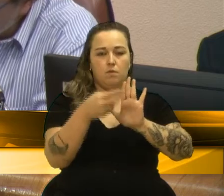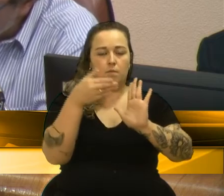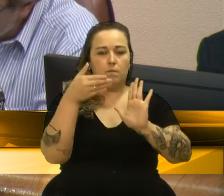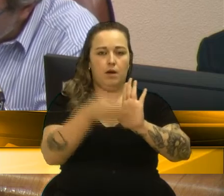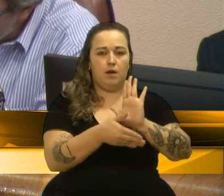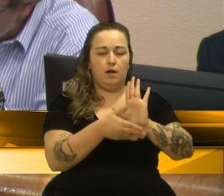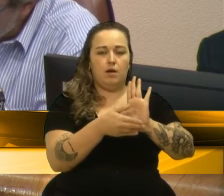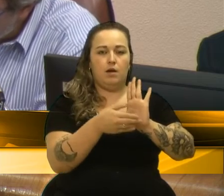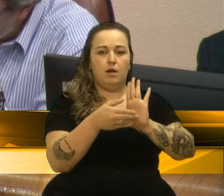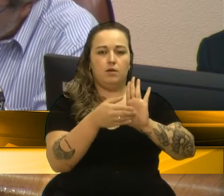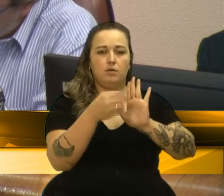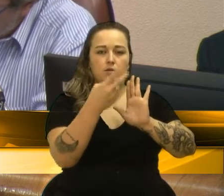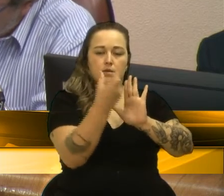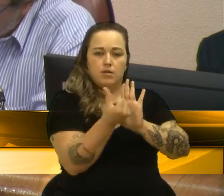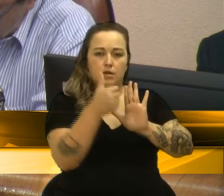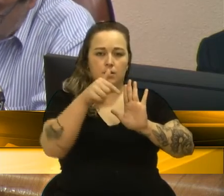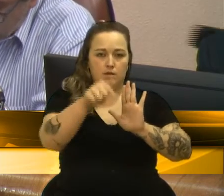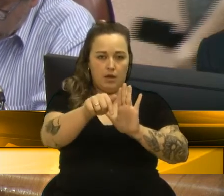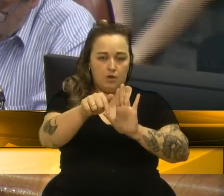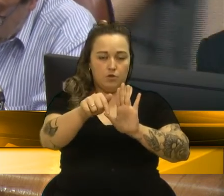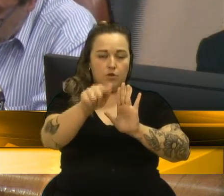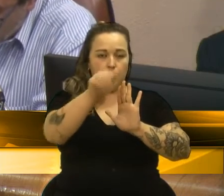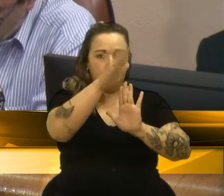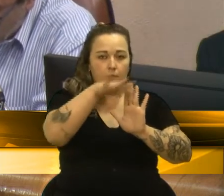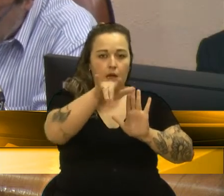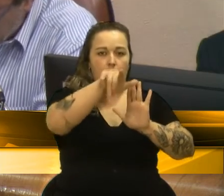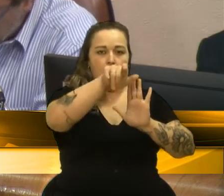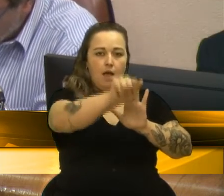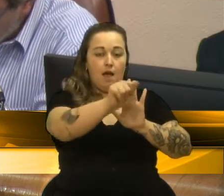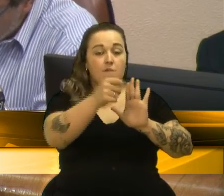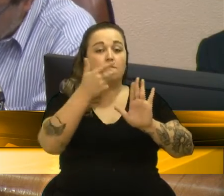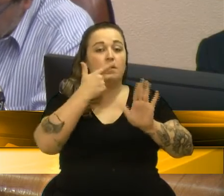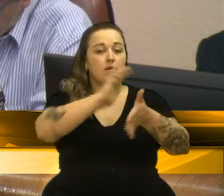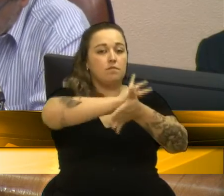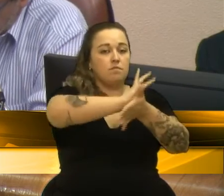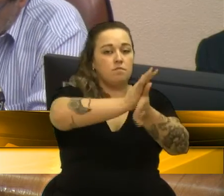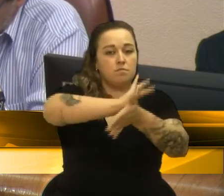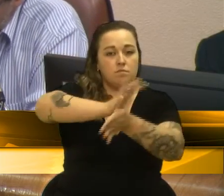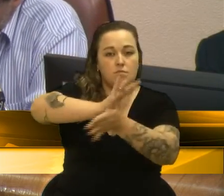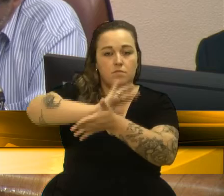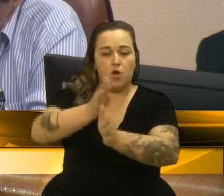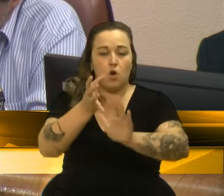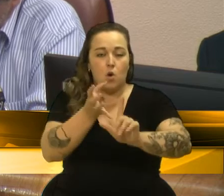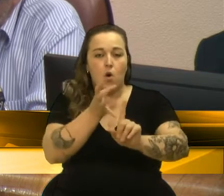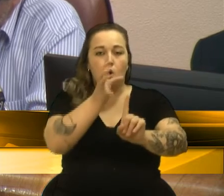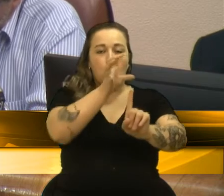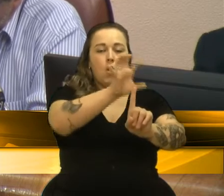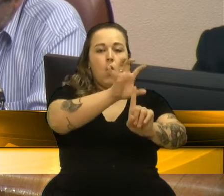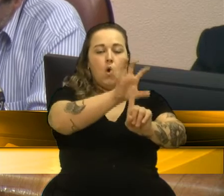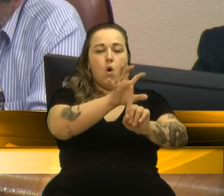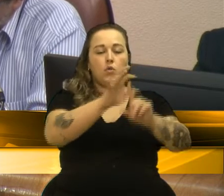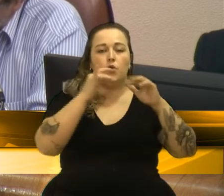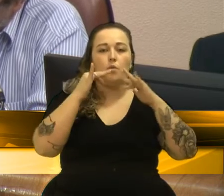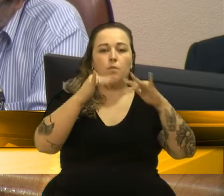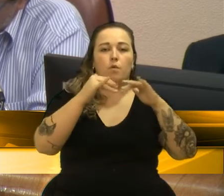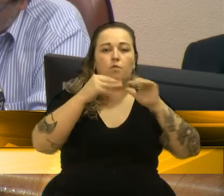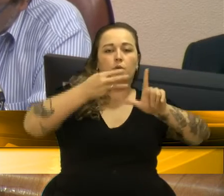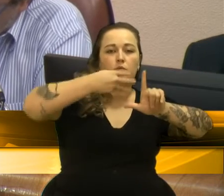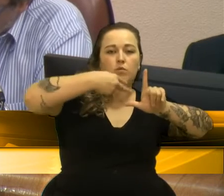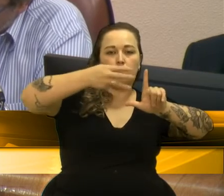201/67, no tocante a, abre aspas, ato discriminatório à parada livre, fecha aspas, uma vez